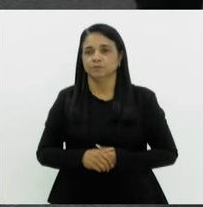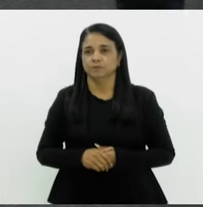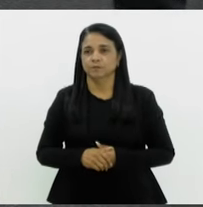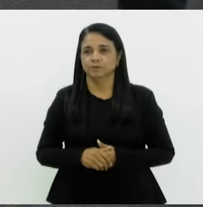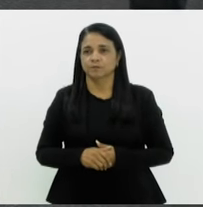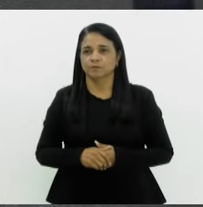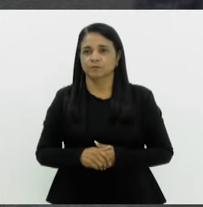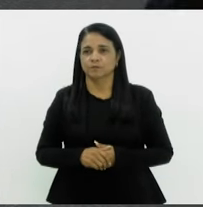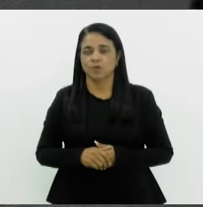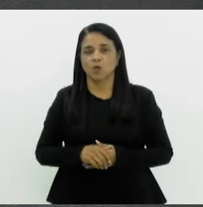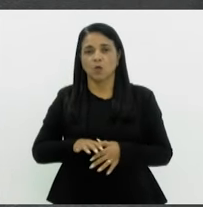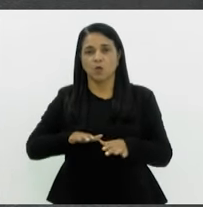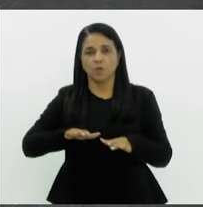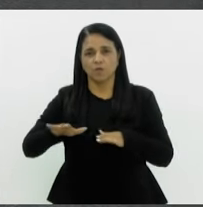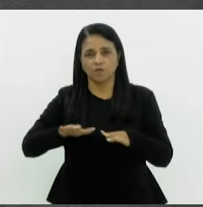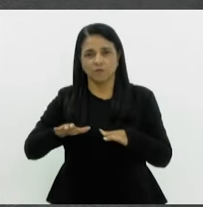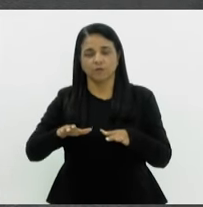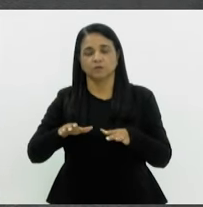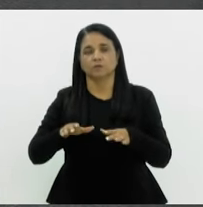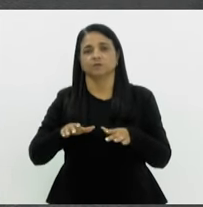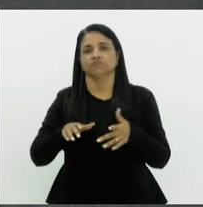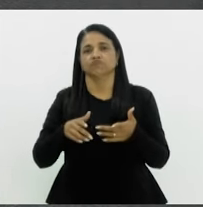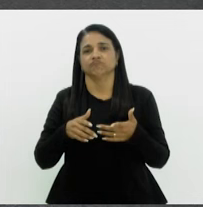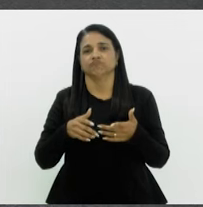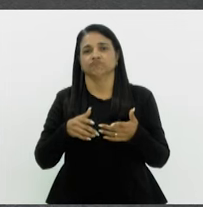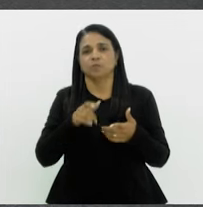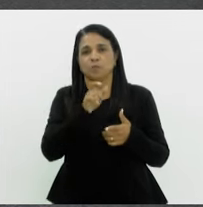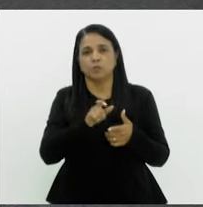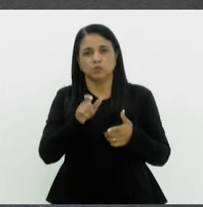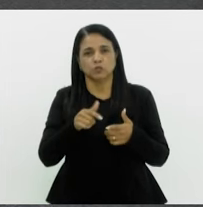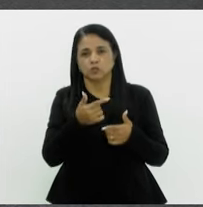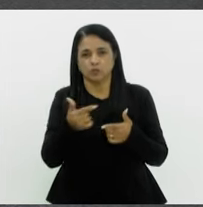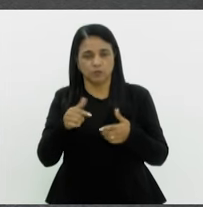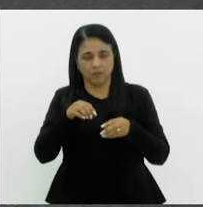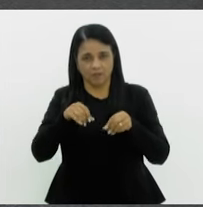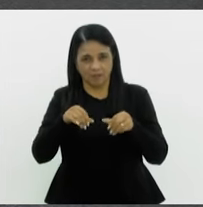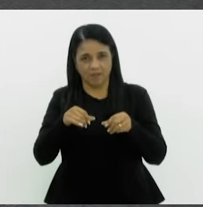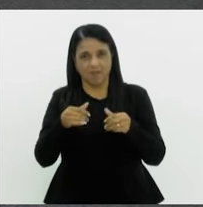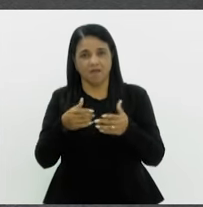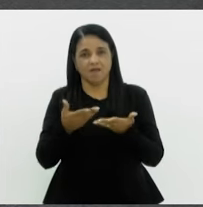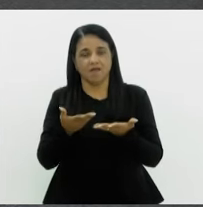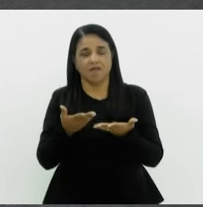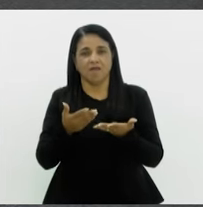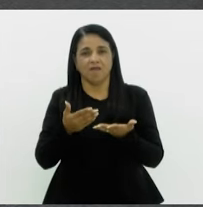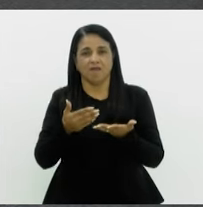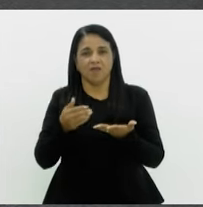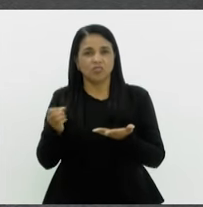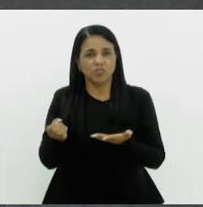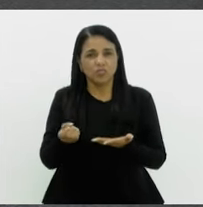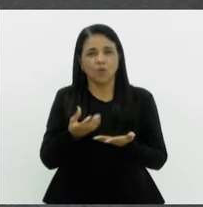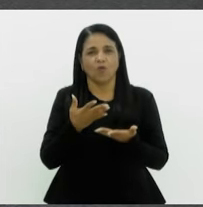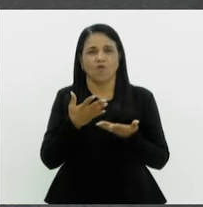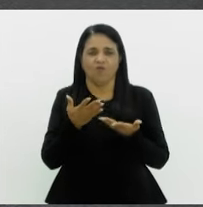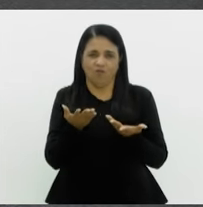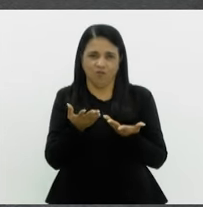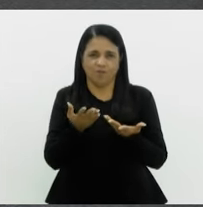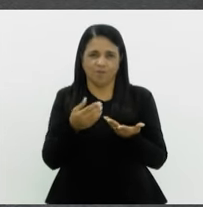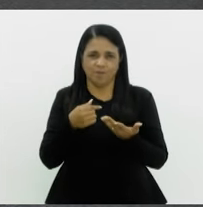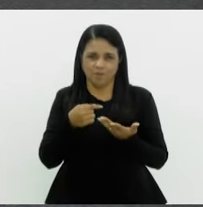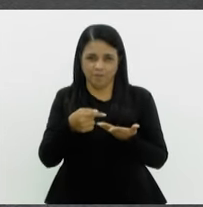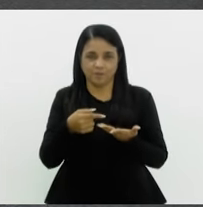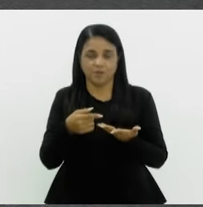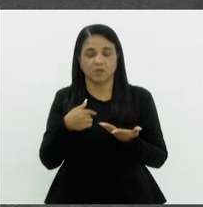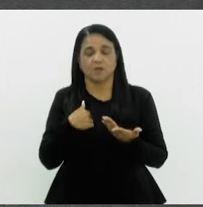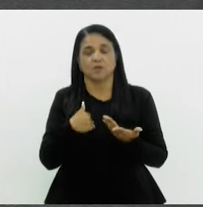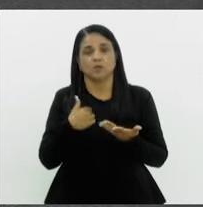O Movimento Sem Terra é mais recente de quando eu fui secretário, e não existia o Movimento Sem Terra. E o que